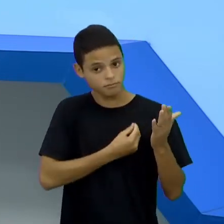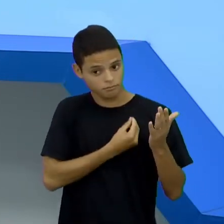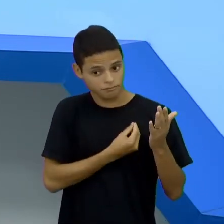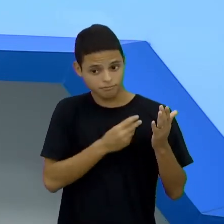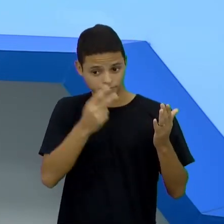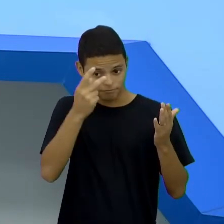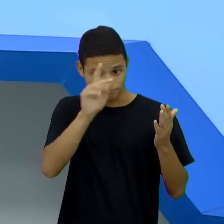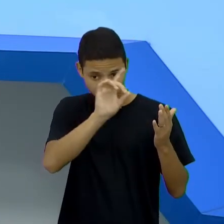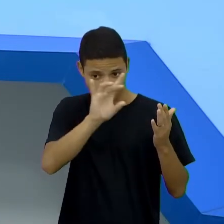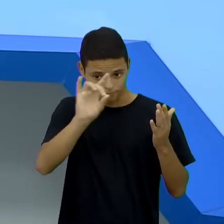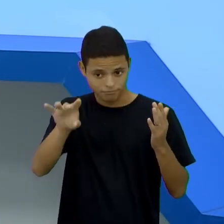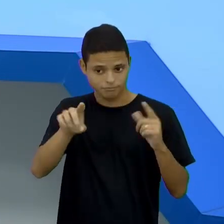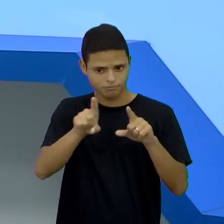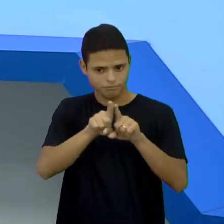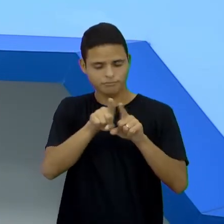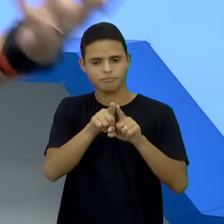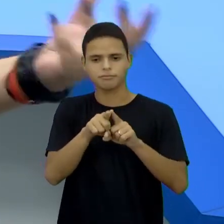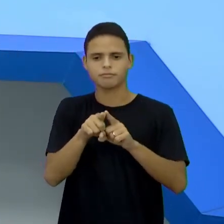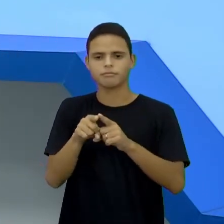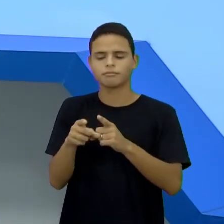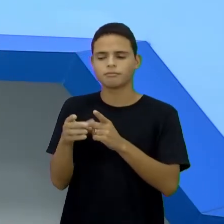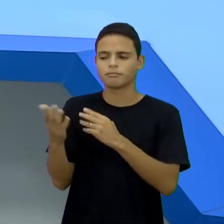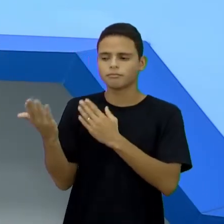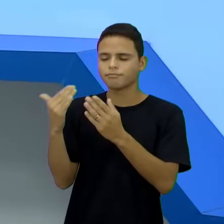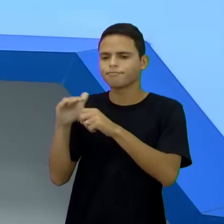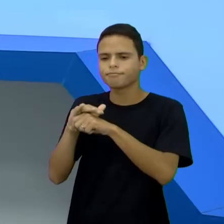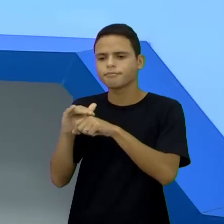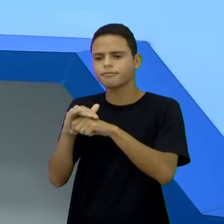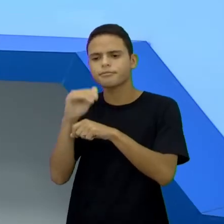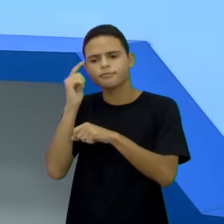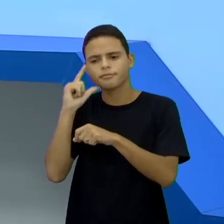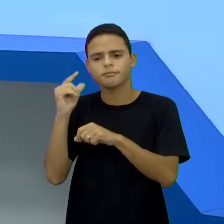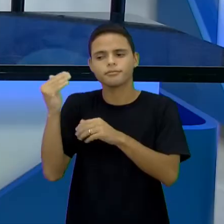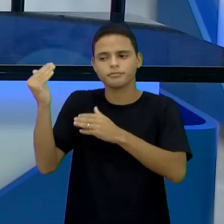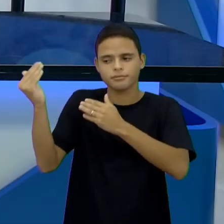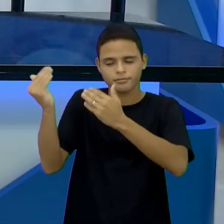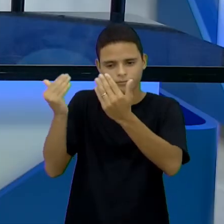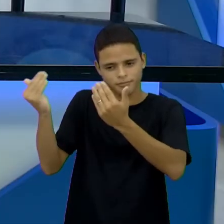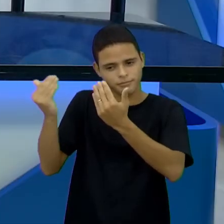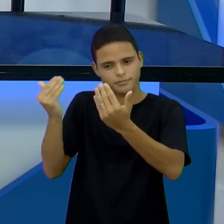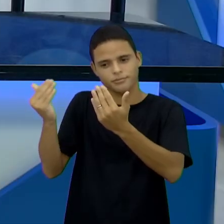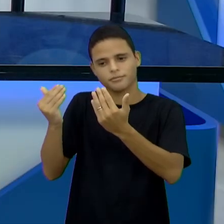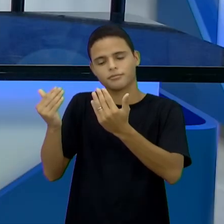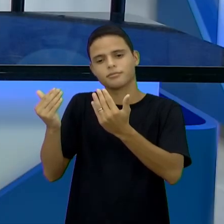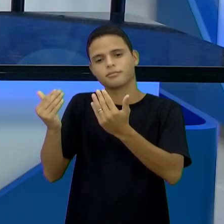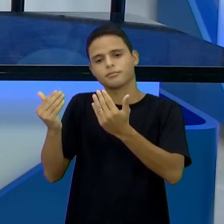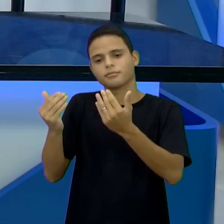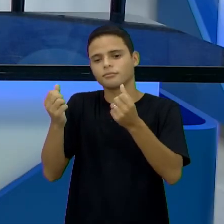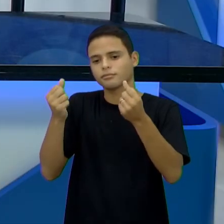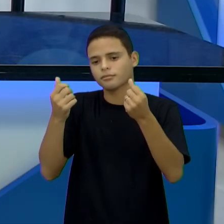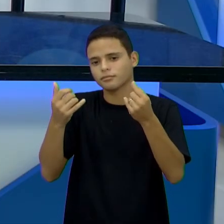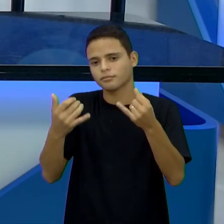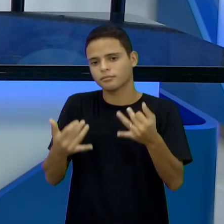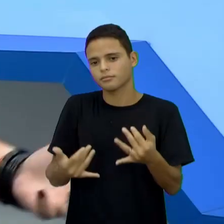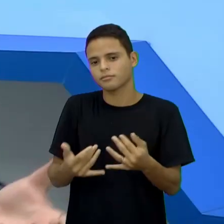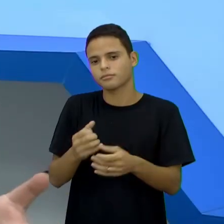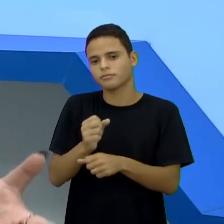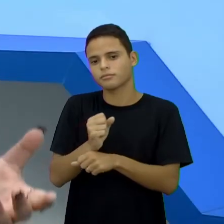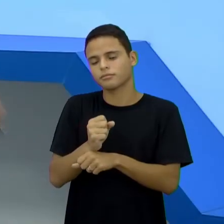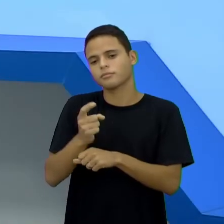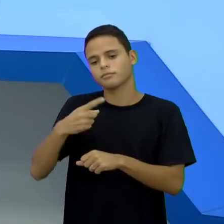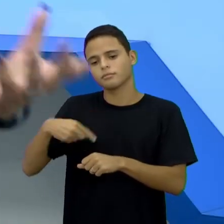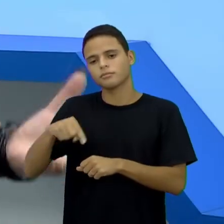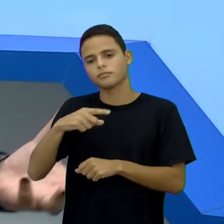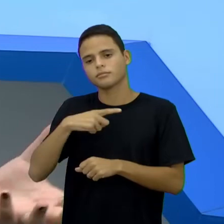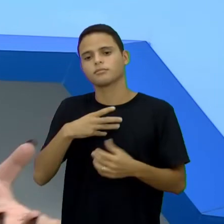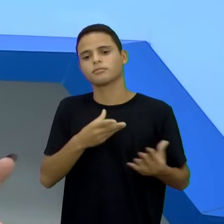vocês, vocês possam fazer esse mesmo balanço que a gente tá fazendo. Esse comparativo, né? para mostrar que isso, a gente teve muitas coisas em comum